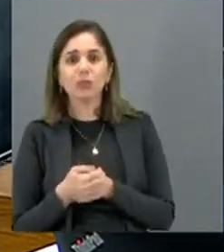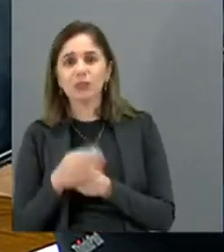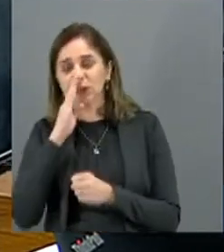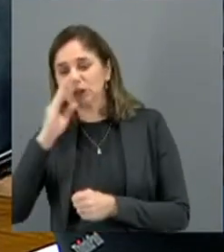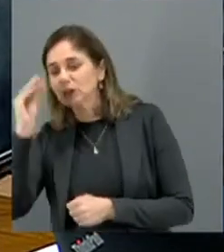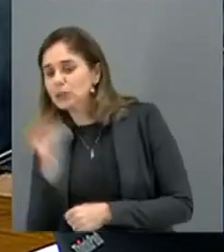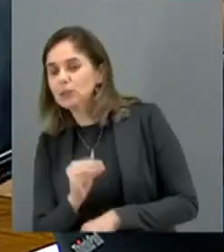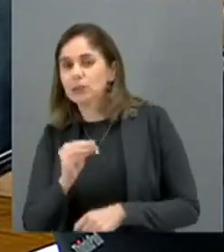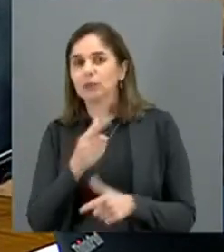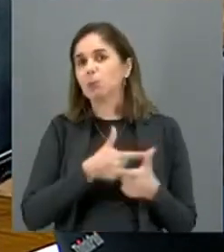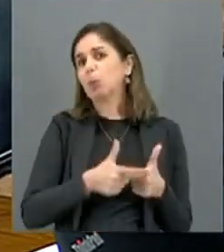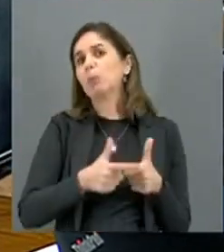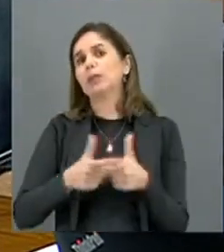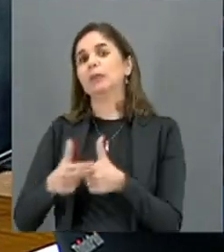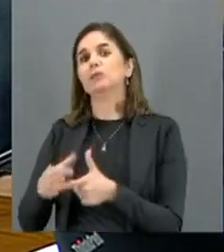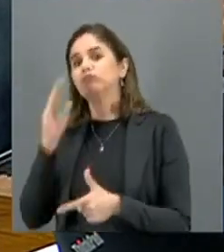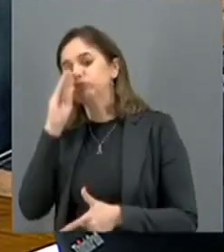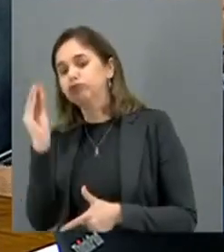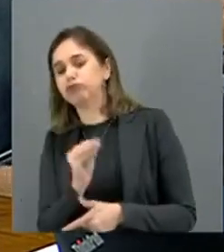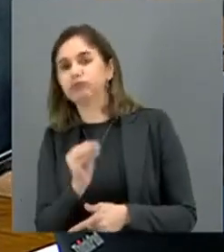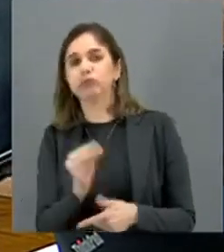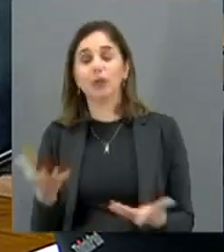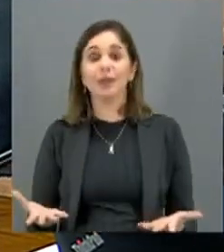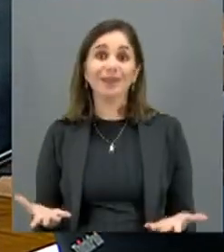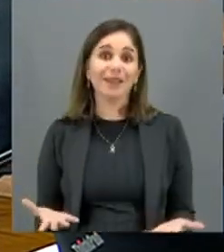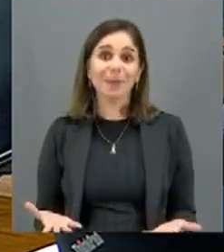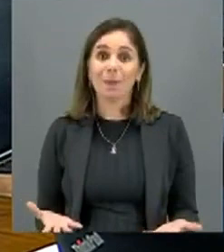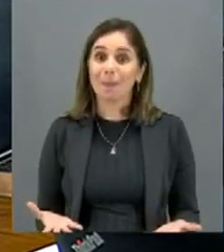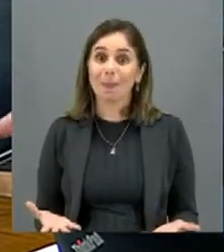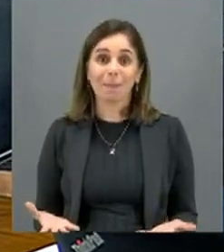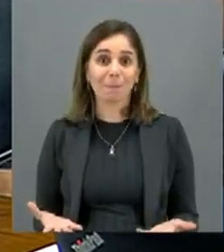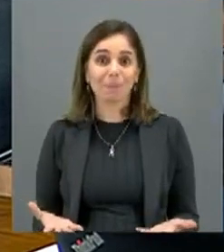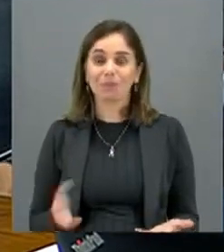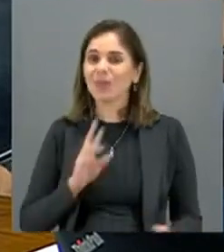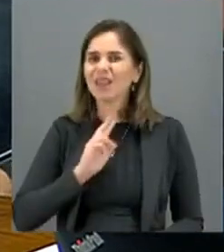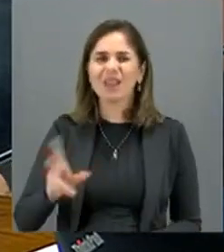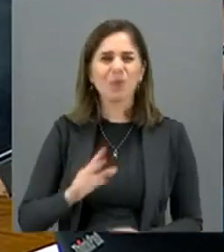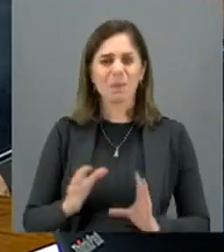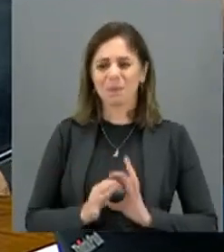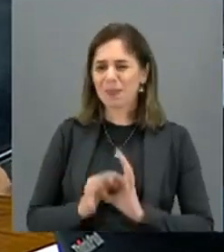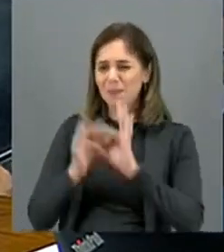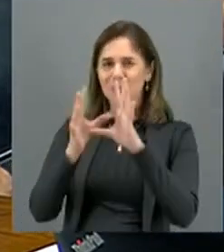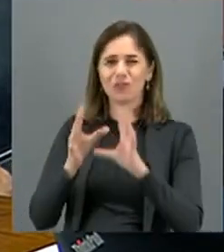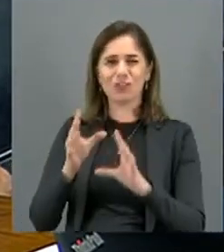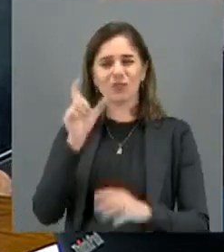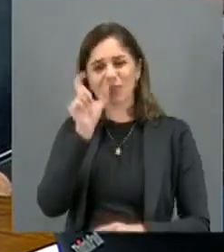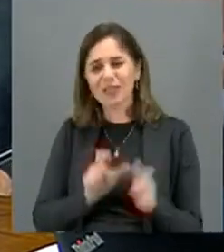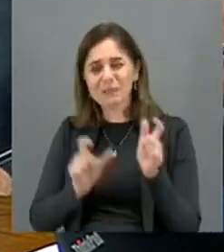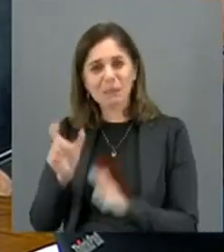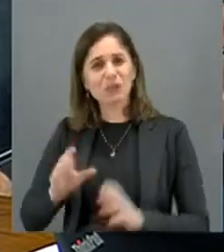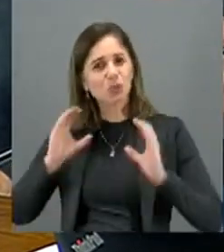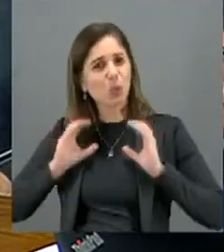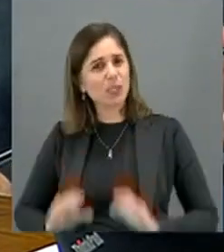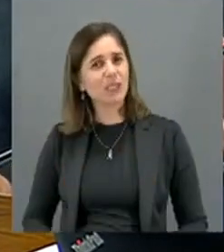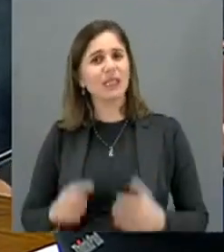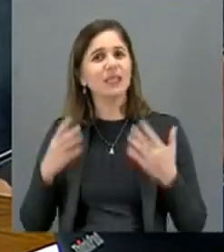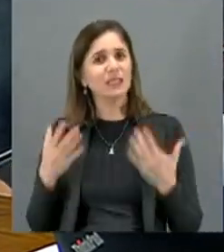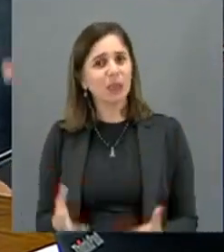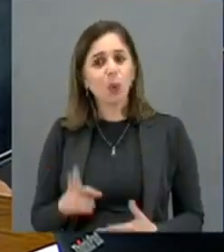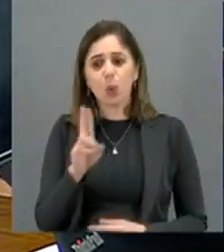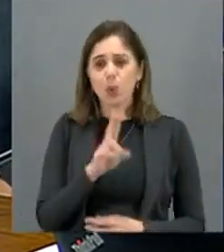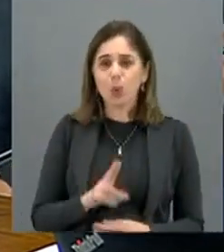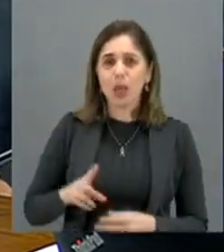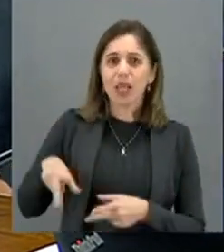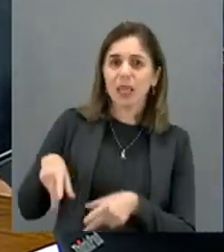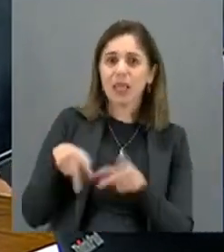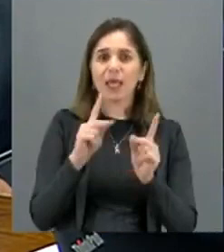problemas. Então não é permitindo que o cidadão fique portando uma quantidade X de drogas que